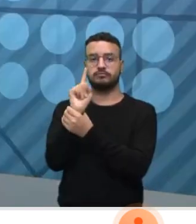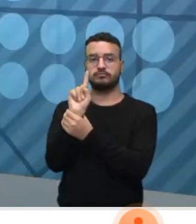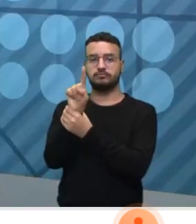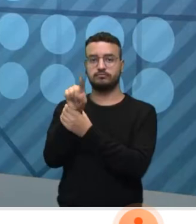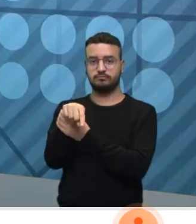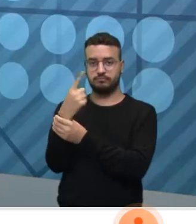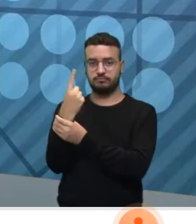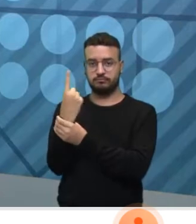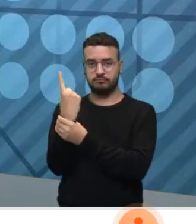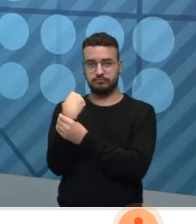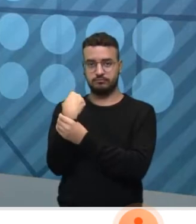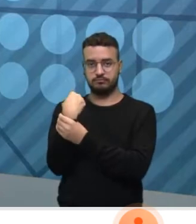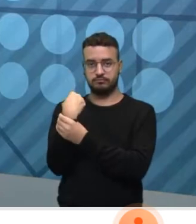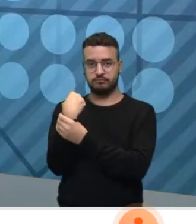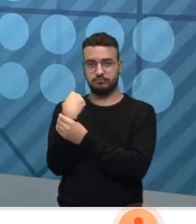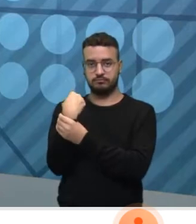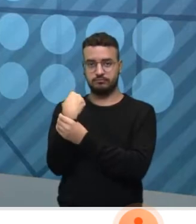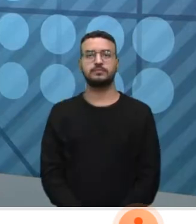eu, você,